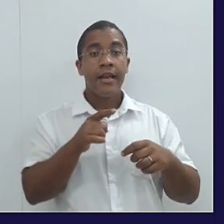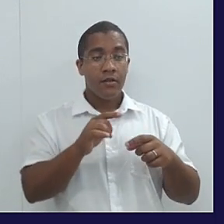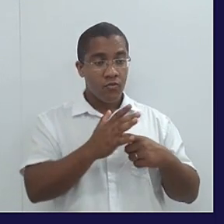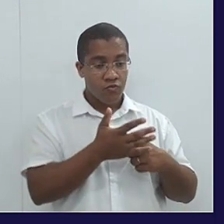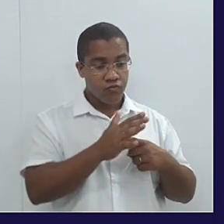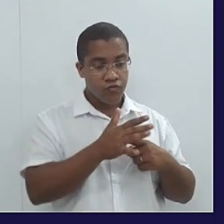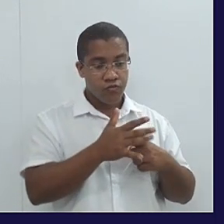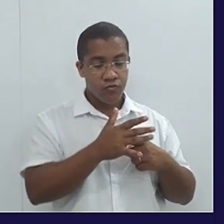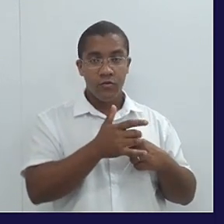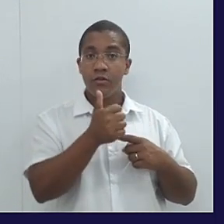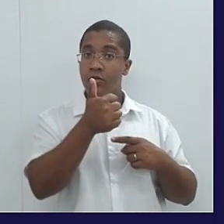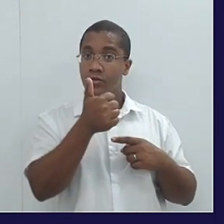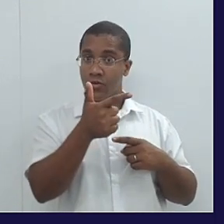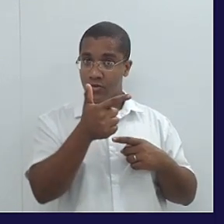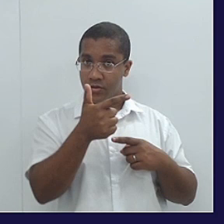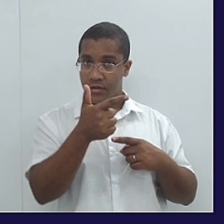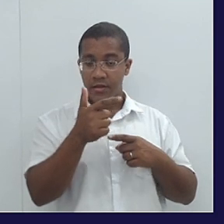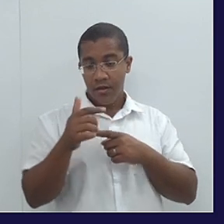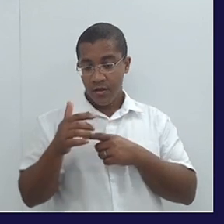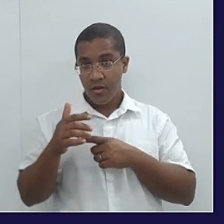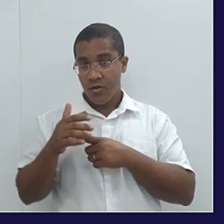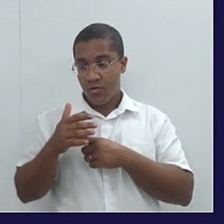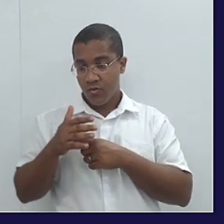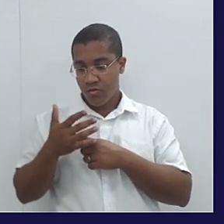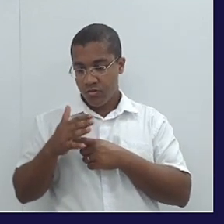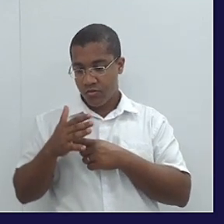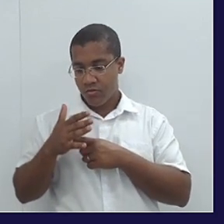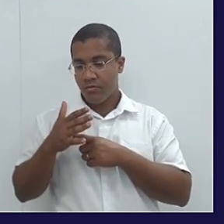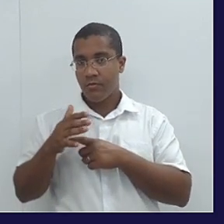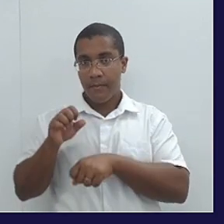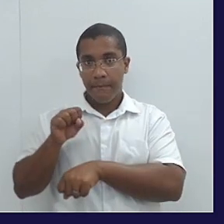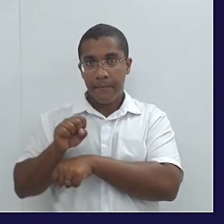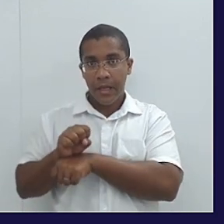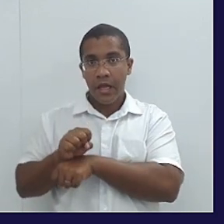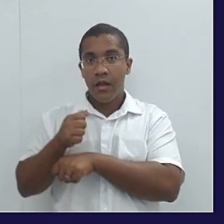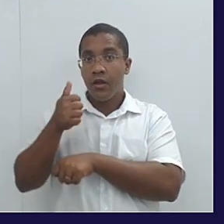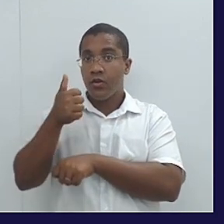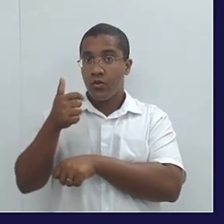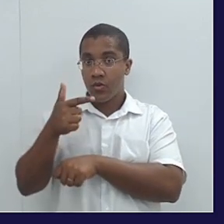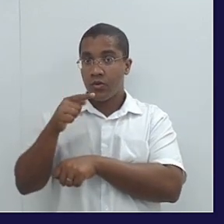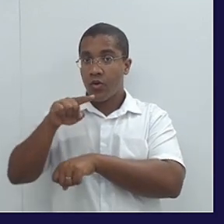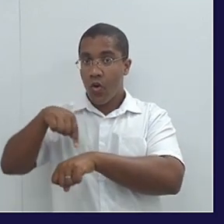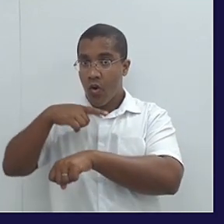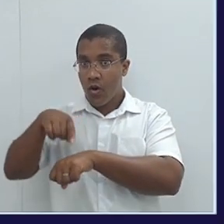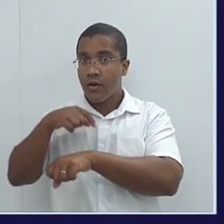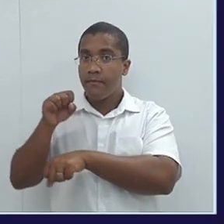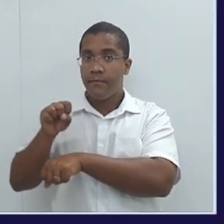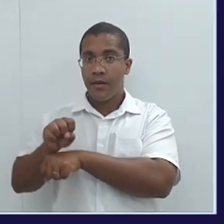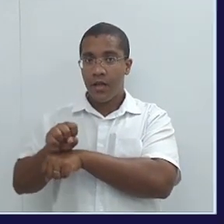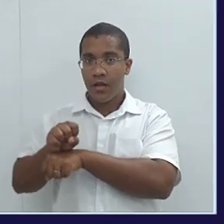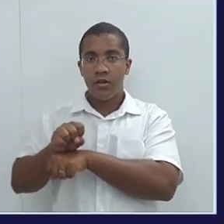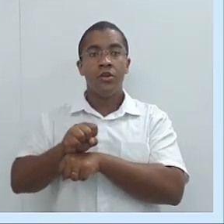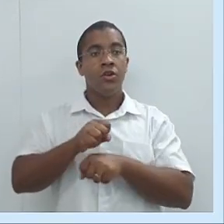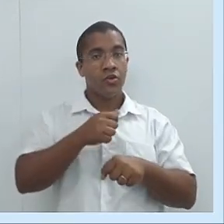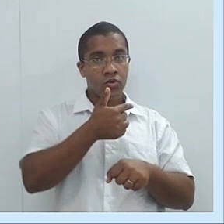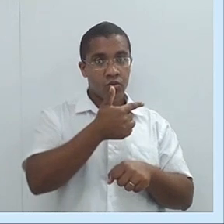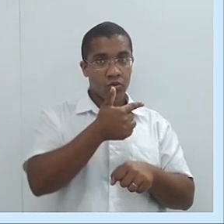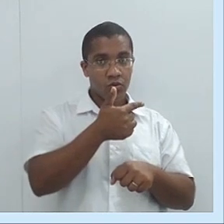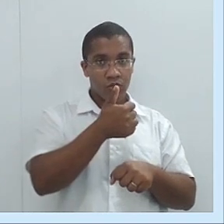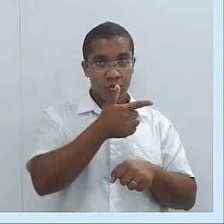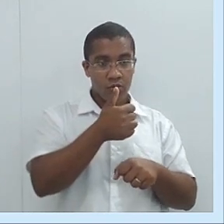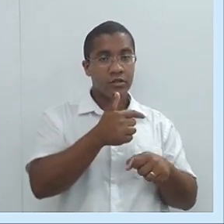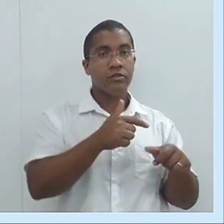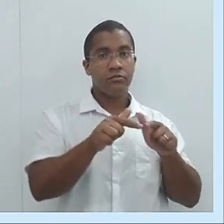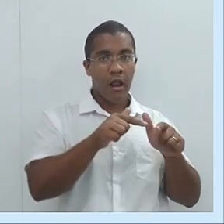12 horas ligadas e 12 horas desligadas durante o período do dia. Bora